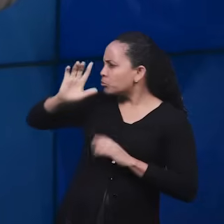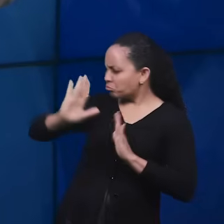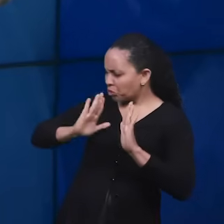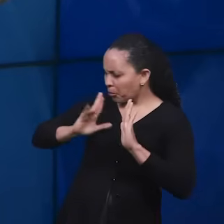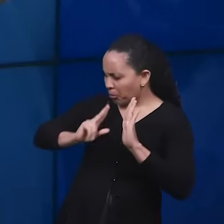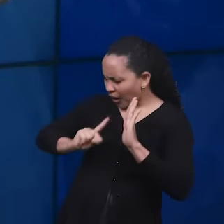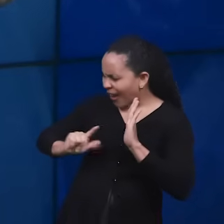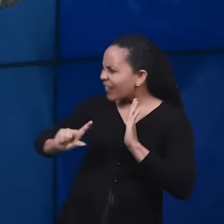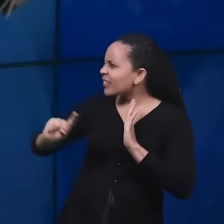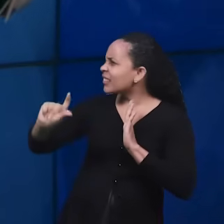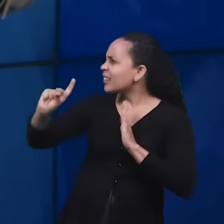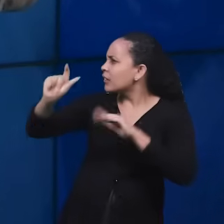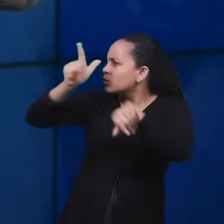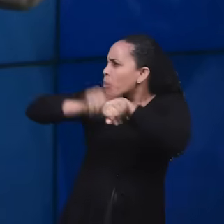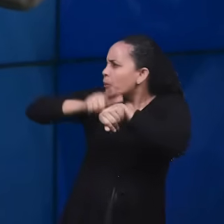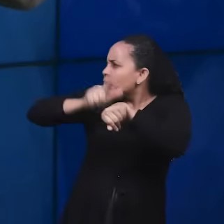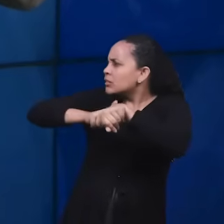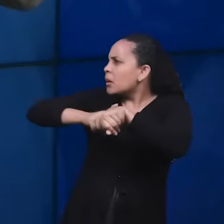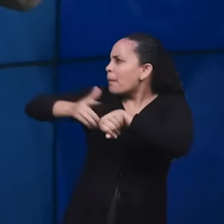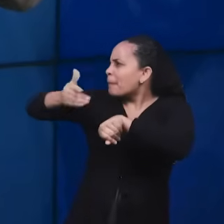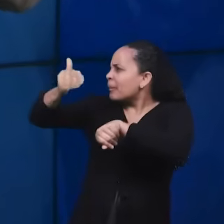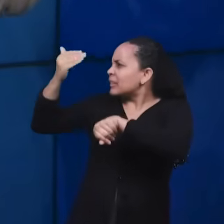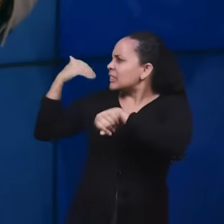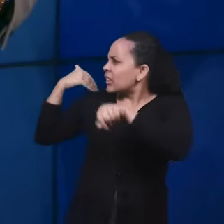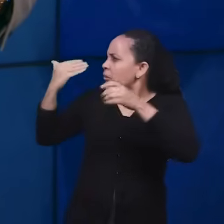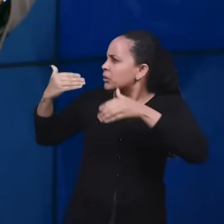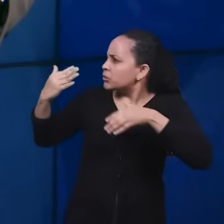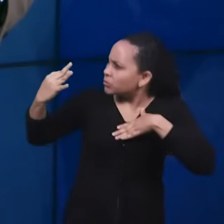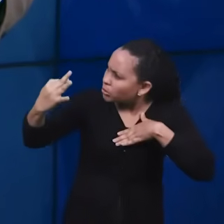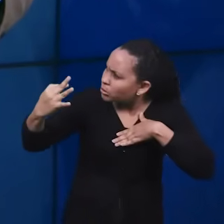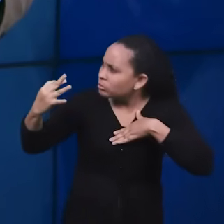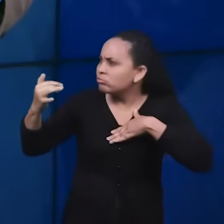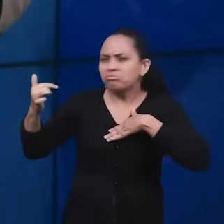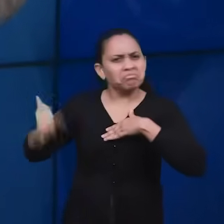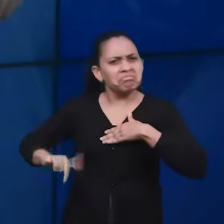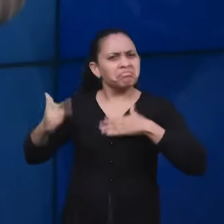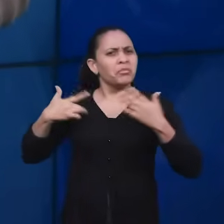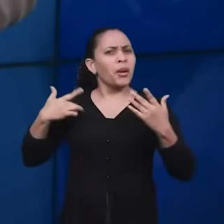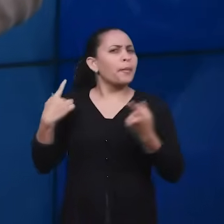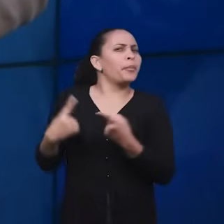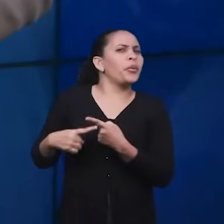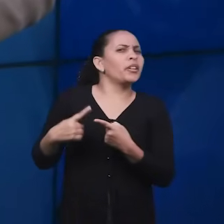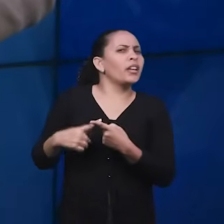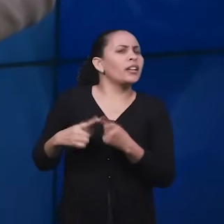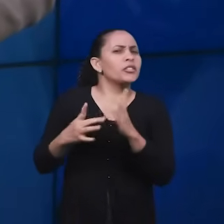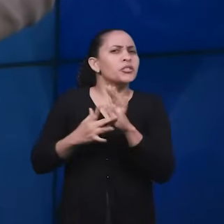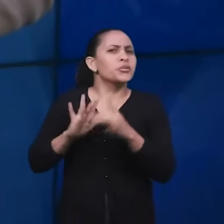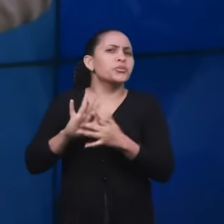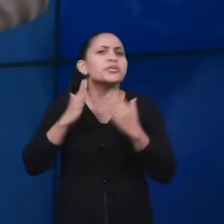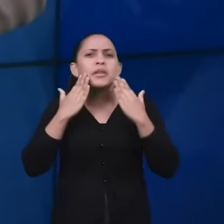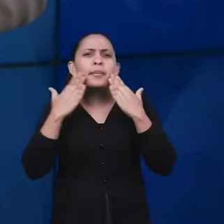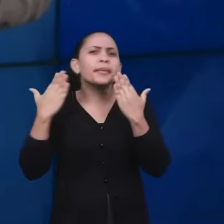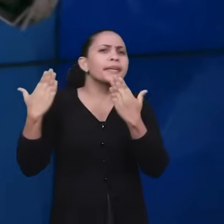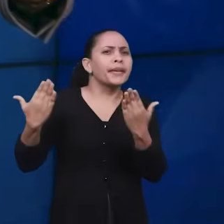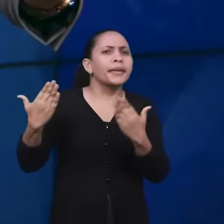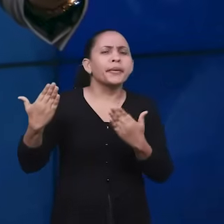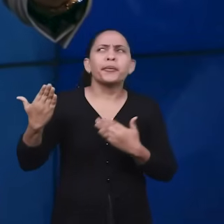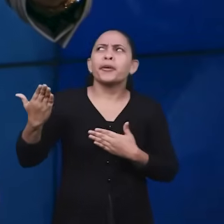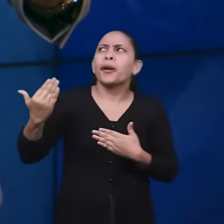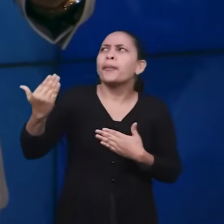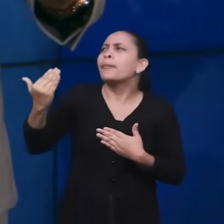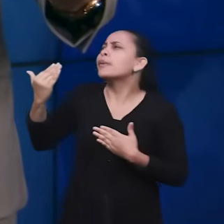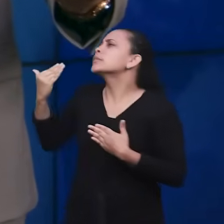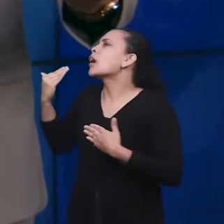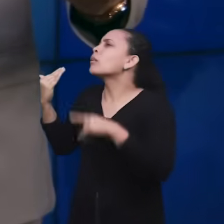não há futuro, não há passado, onde tudo existe. Então por que ele fala aqui, Jesus, aquele que